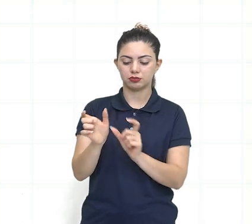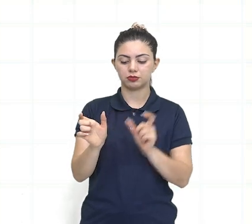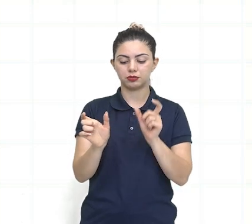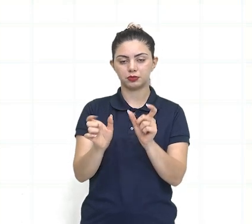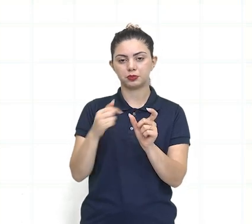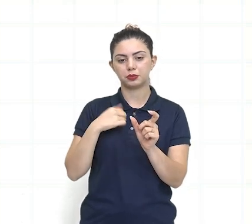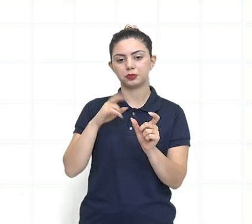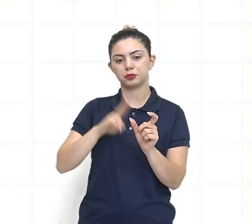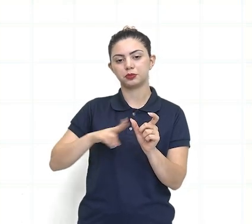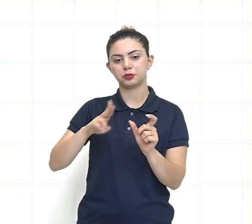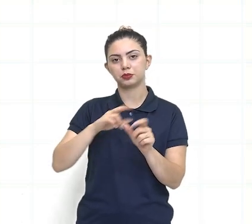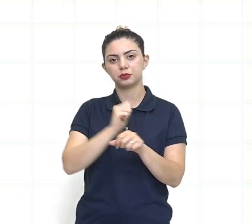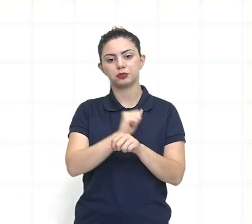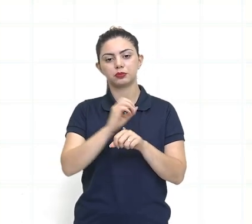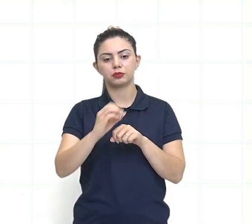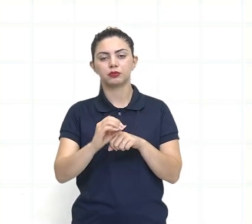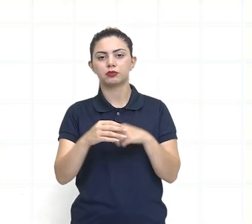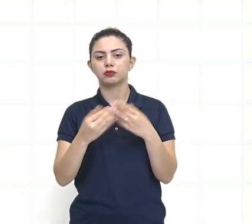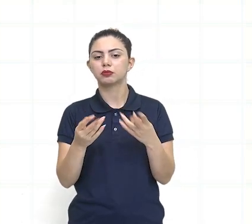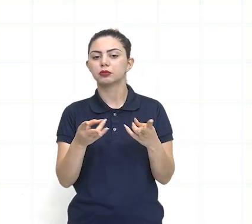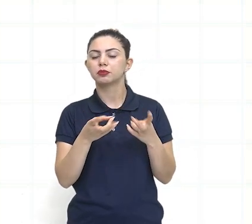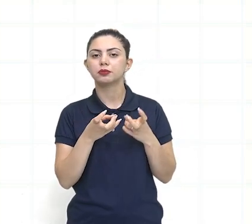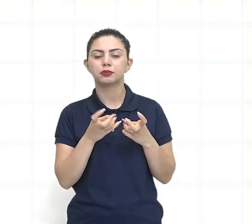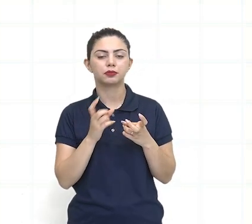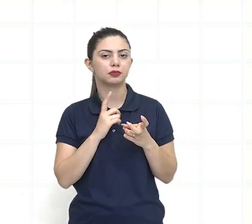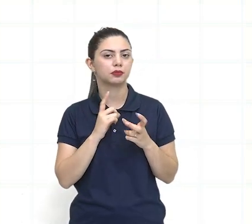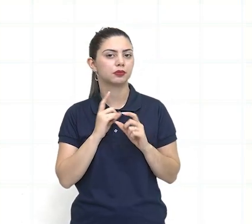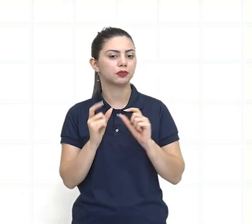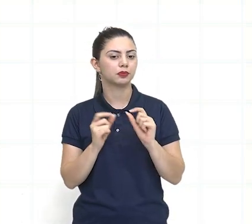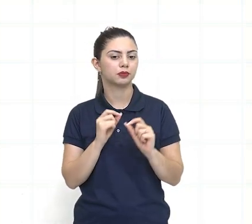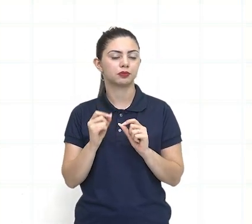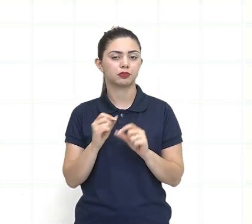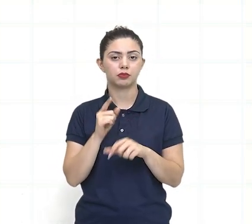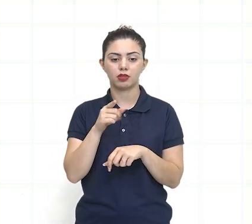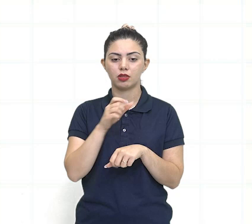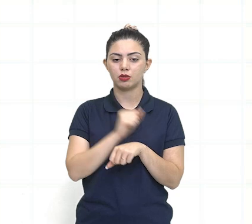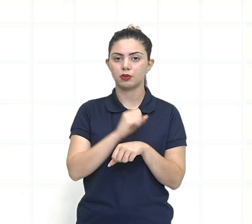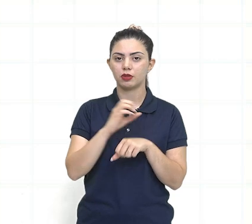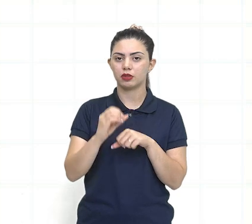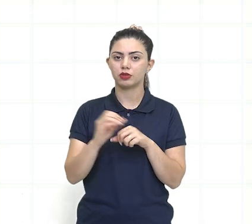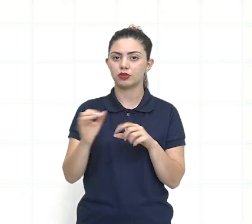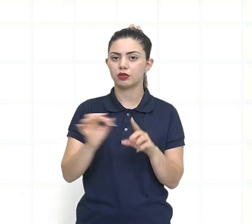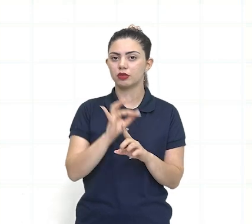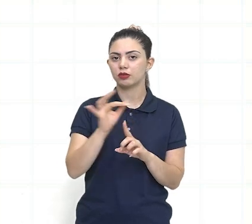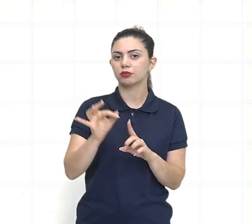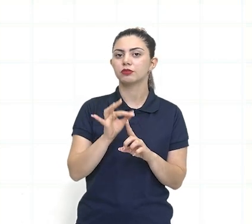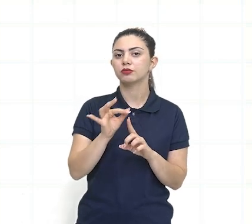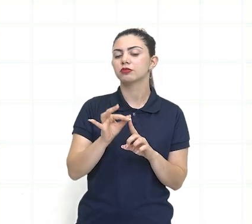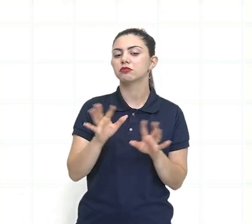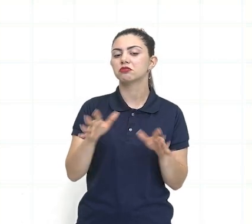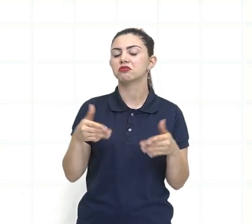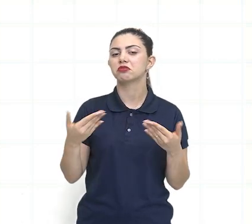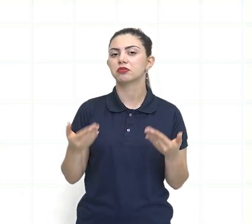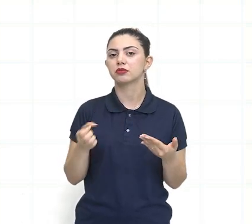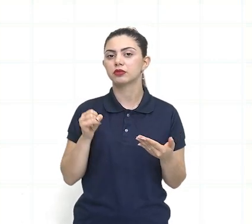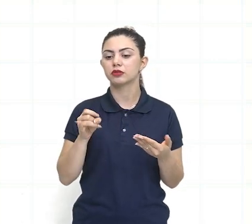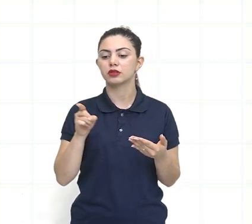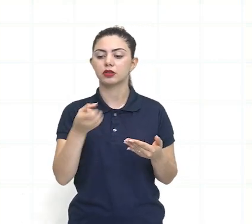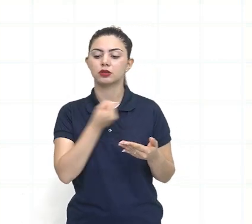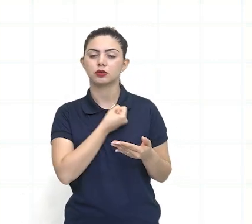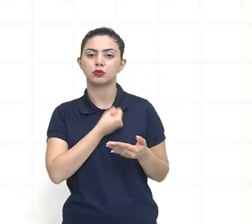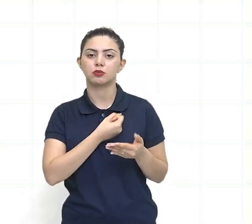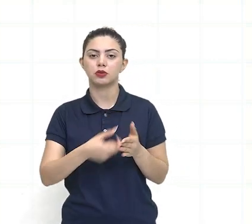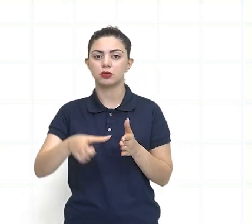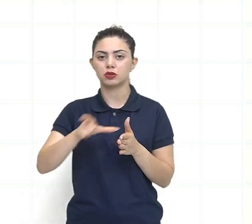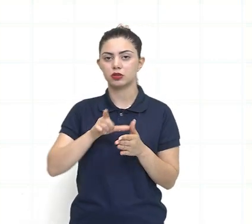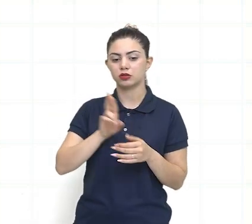O que é que ele vai denotar? A ideia que esse artigo indefinido vai trazer quando eu utilizo antes do